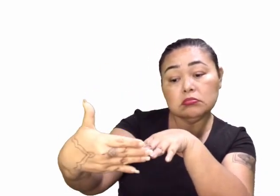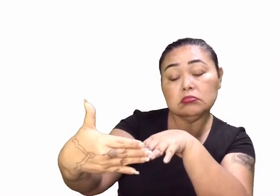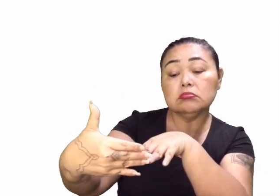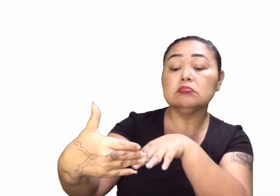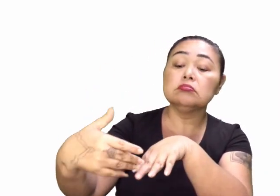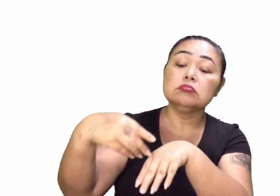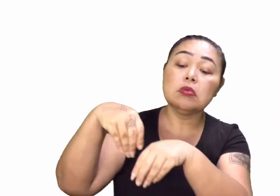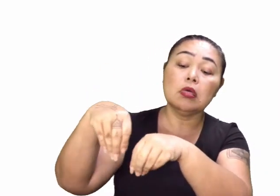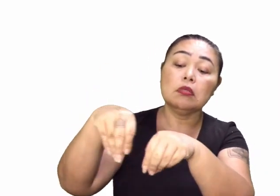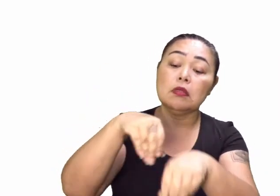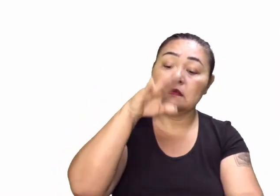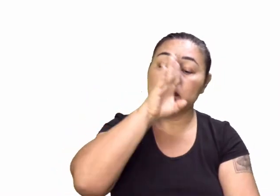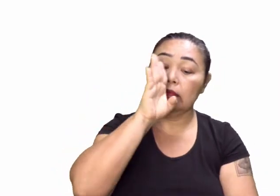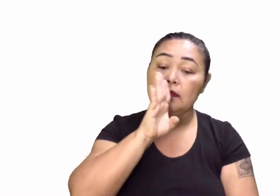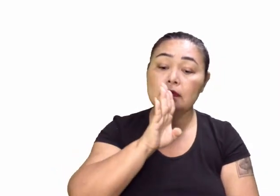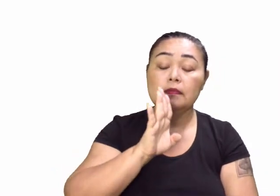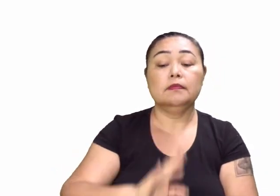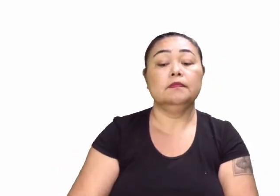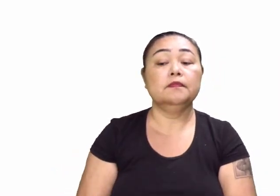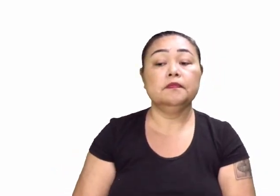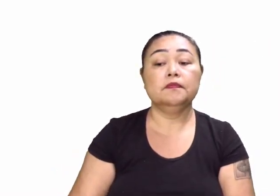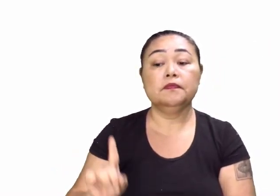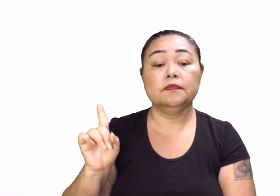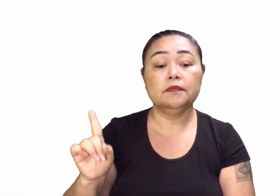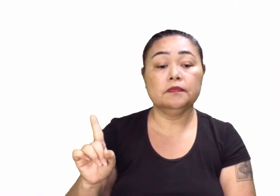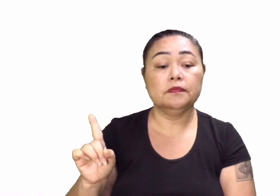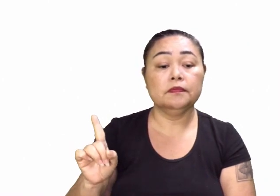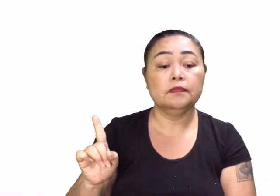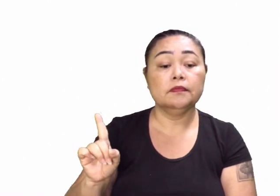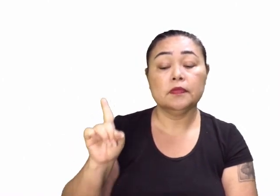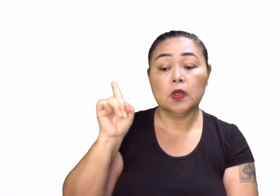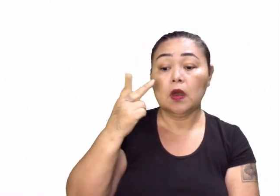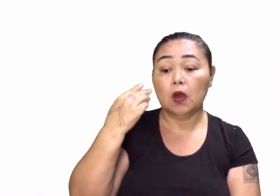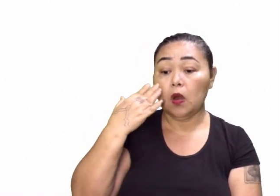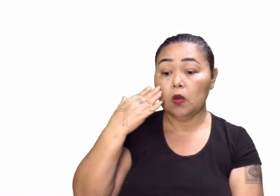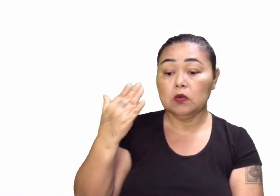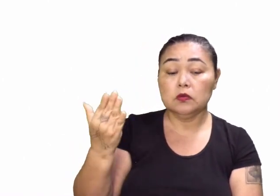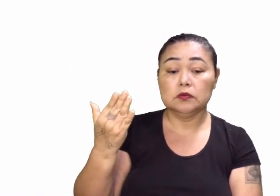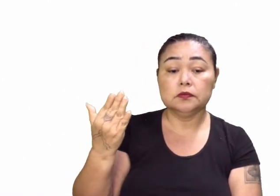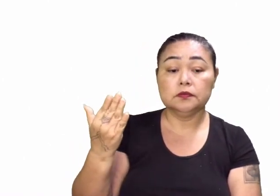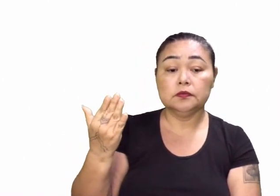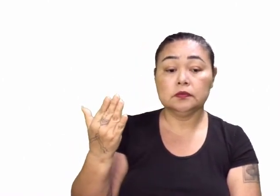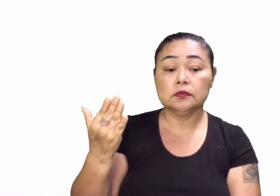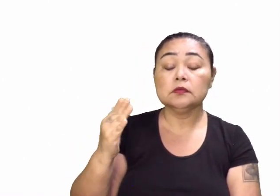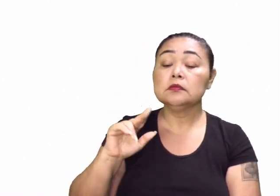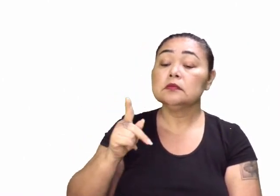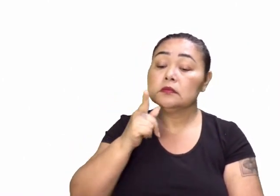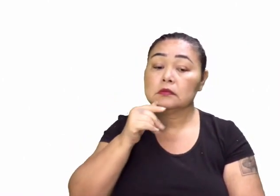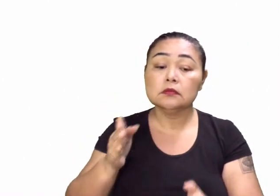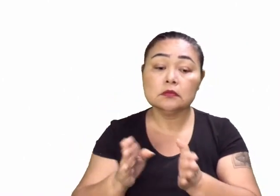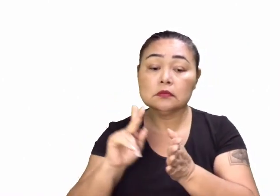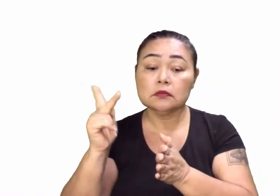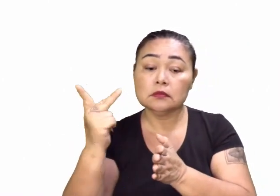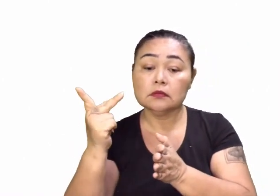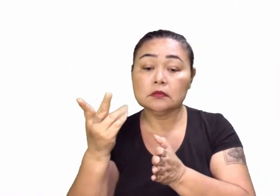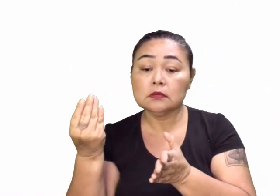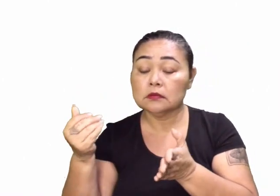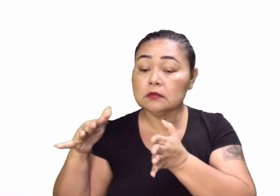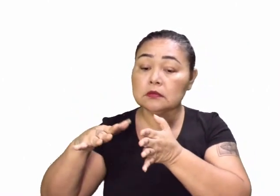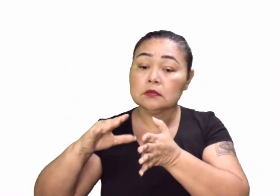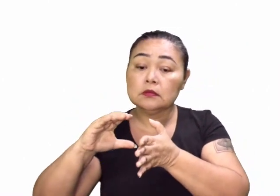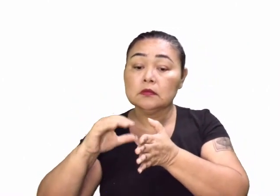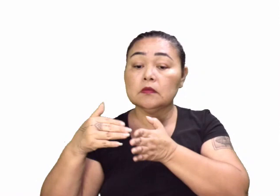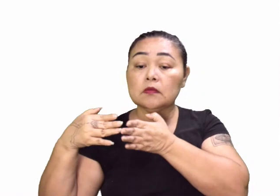território brasileiro. Muito bem. Olha só. O Rio Uruguai é formado pelos